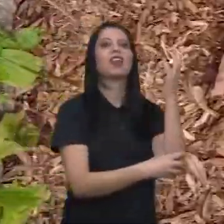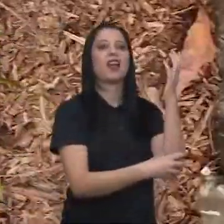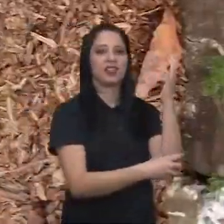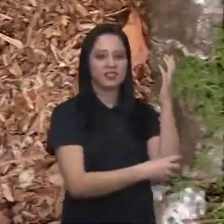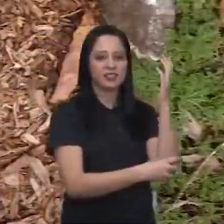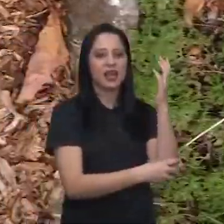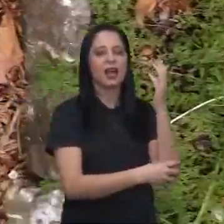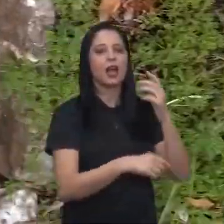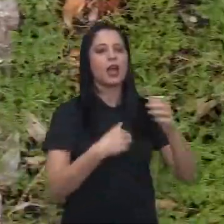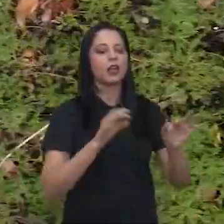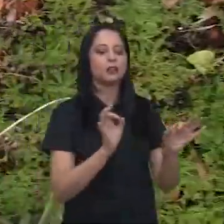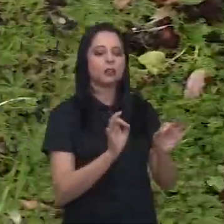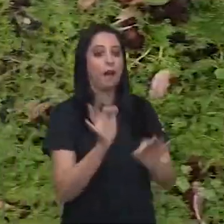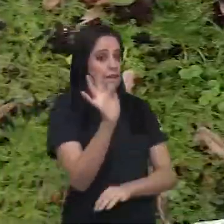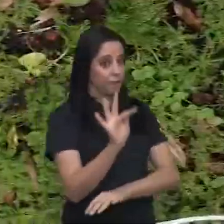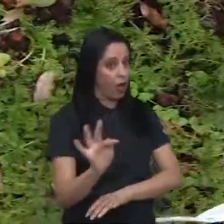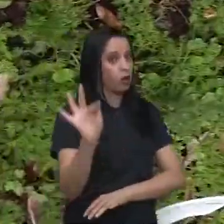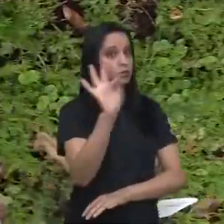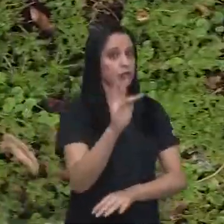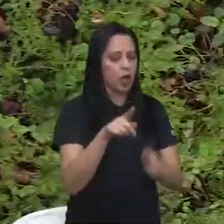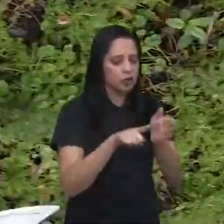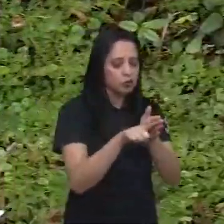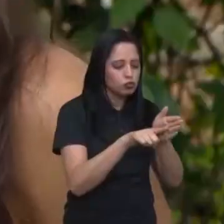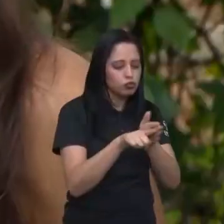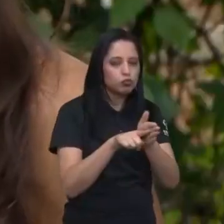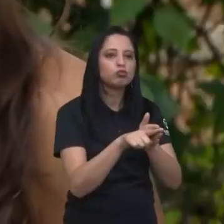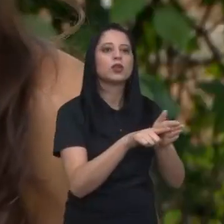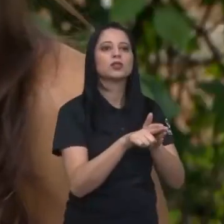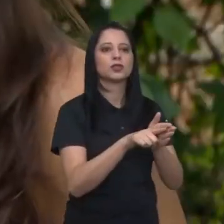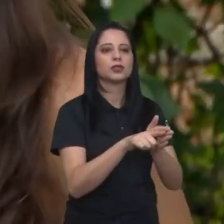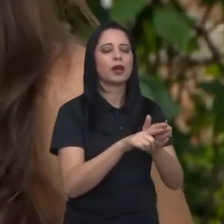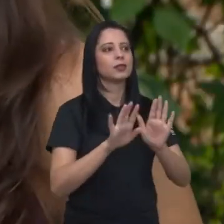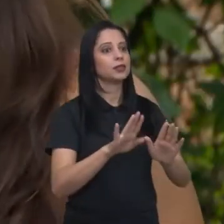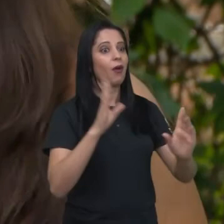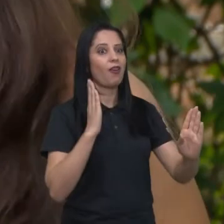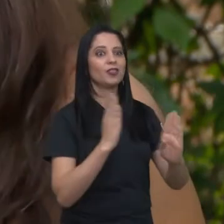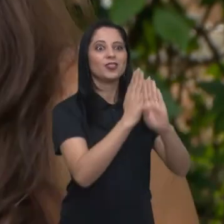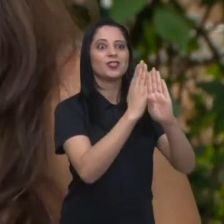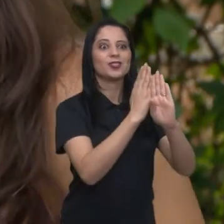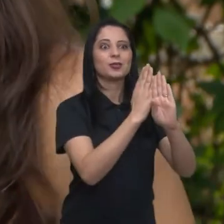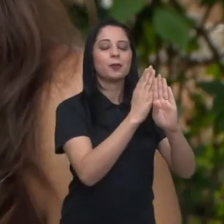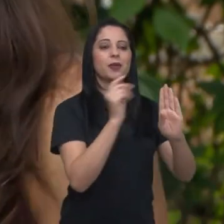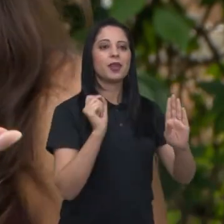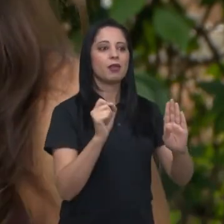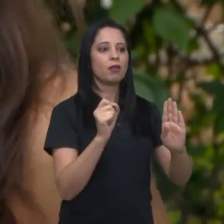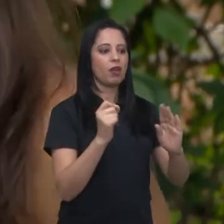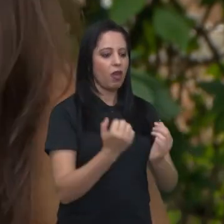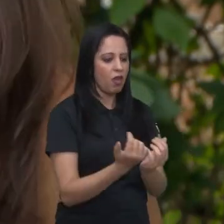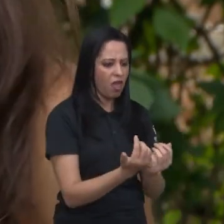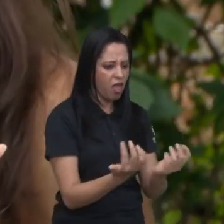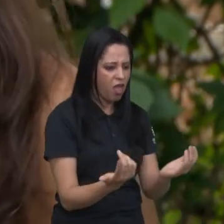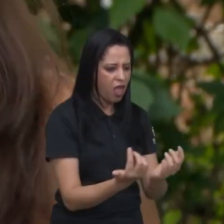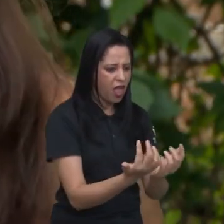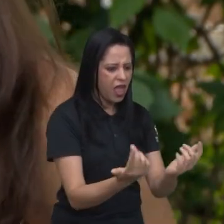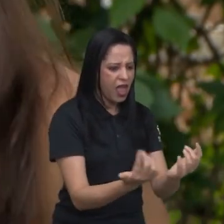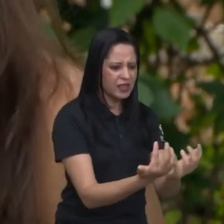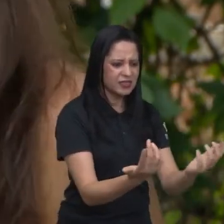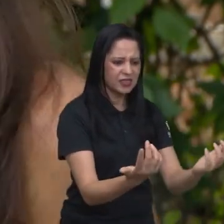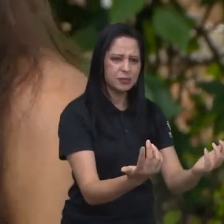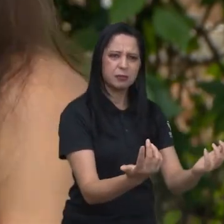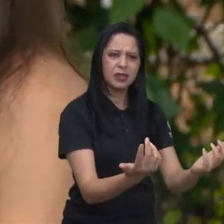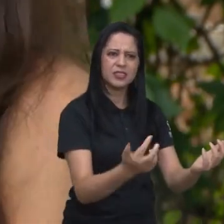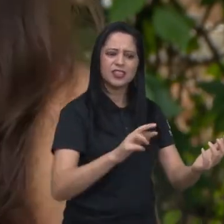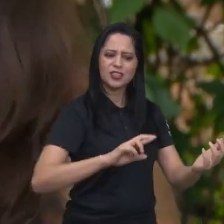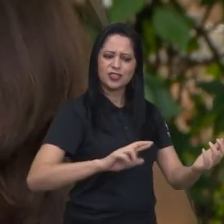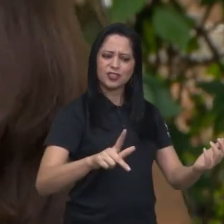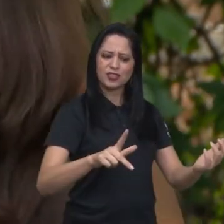nos meus projetos, nos meus projetos de pesquisa. E aí um belo dia eu descubro que aquelas plantas que a gente teimava em